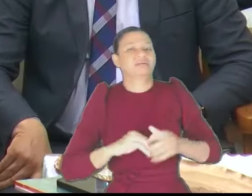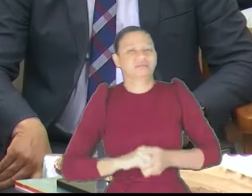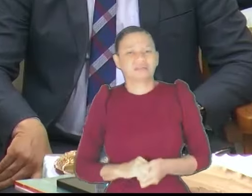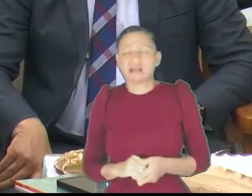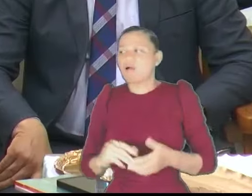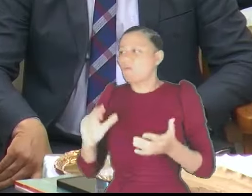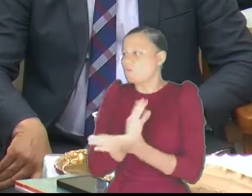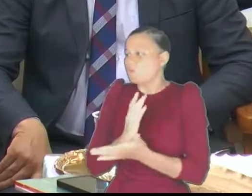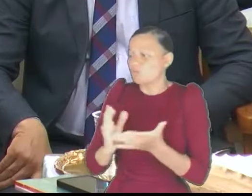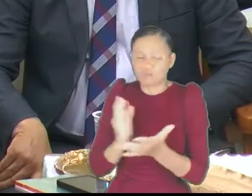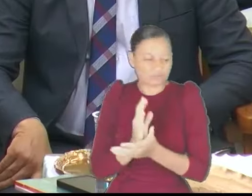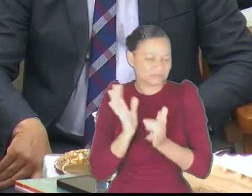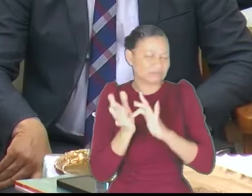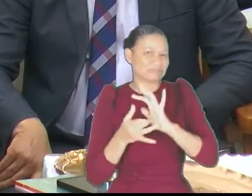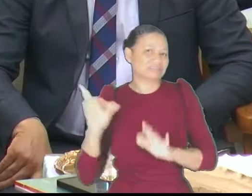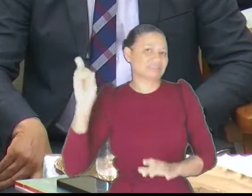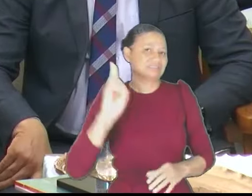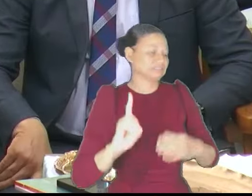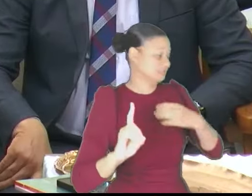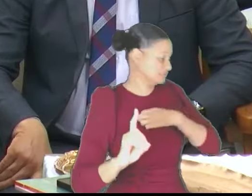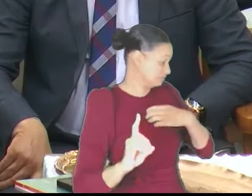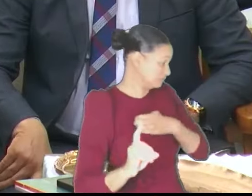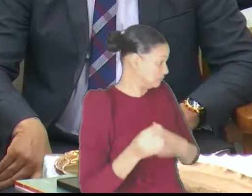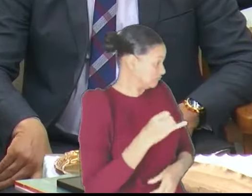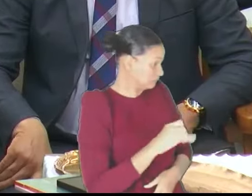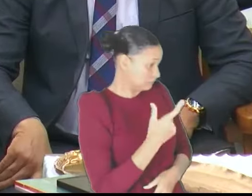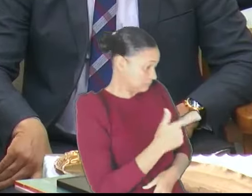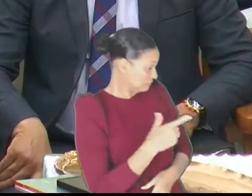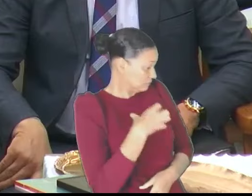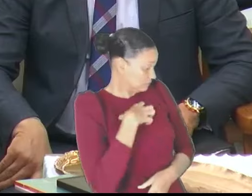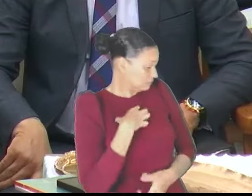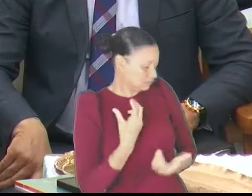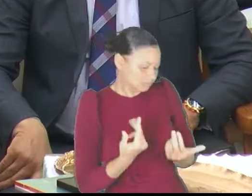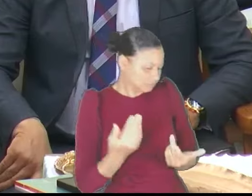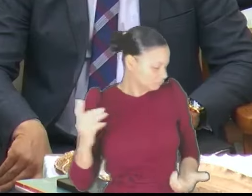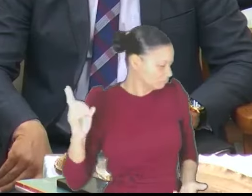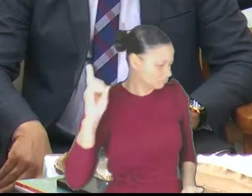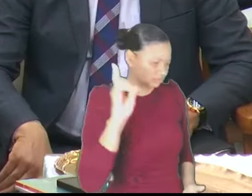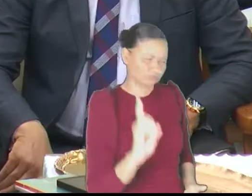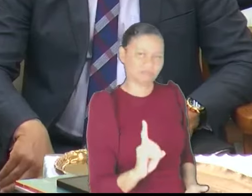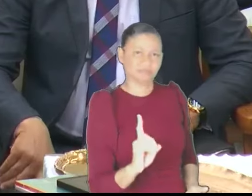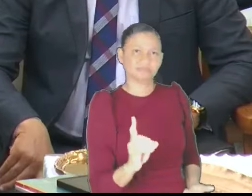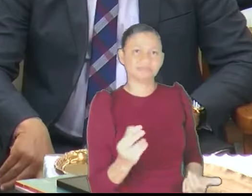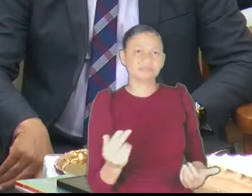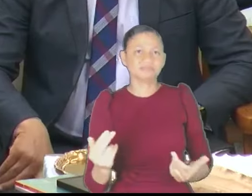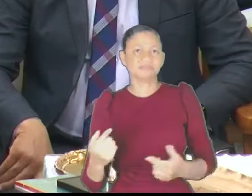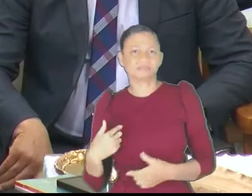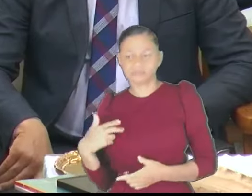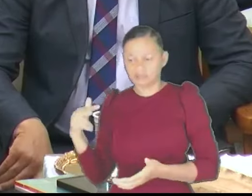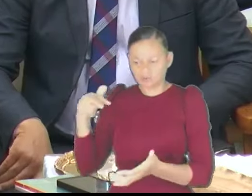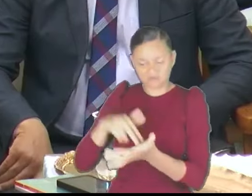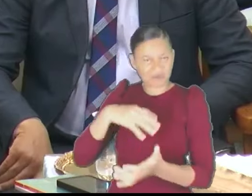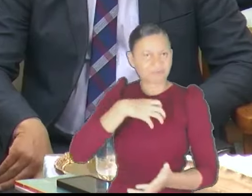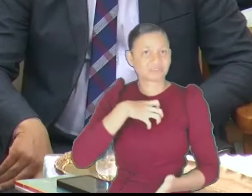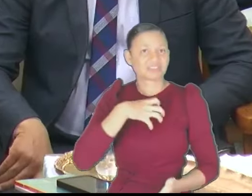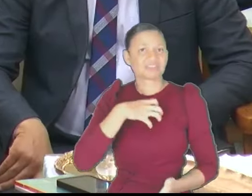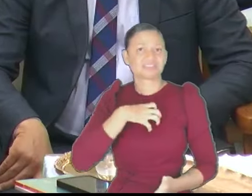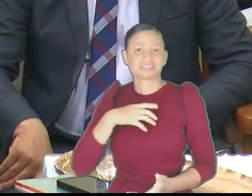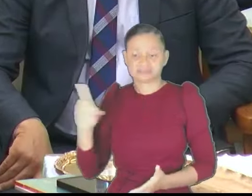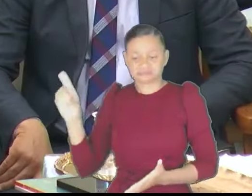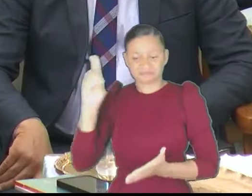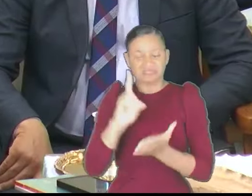Alguém diz: Jesus está aqui porque eu estou sentindo. Se você não estiver sentindo, ele está do mesmo jeito. Porque ele não vem pelo sentimento, ele vem pela